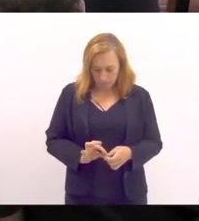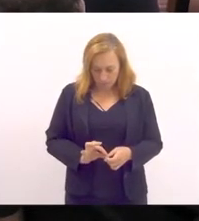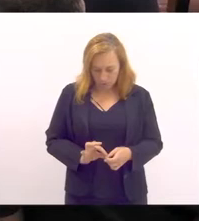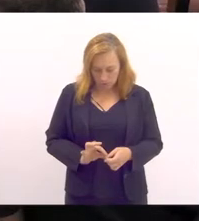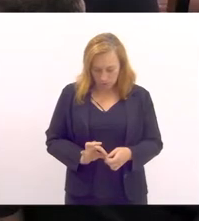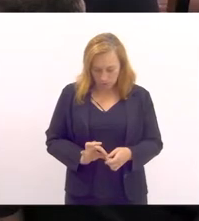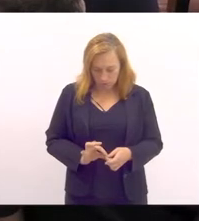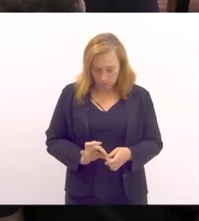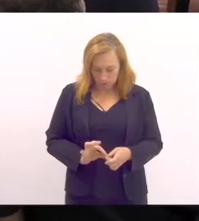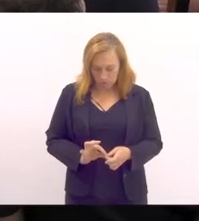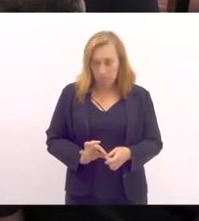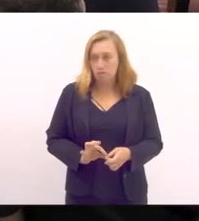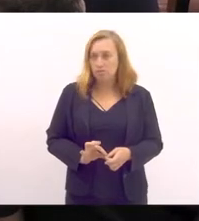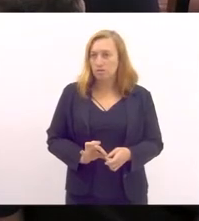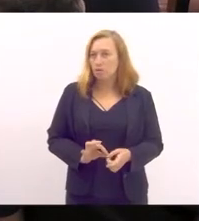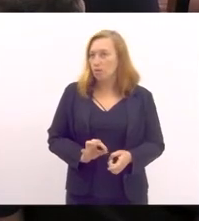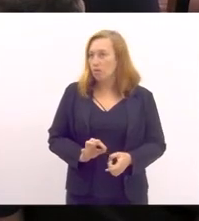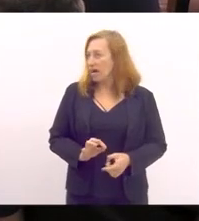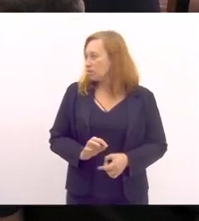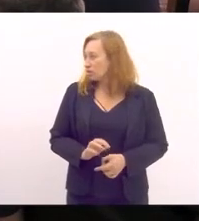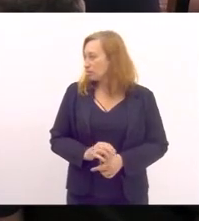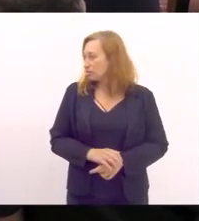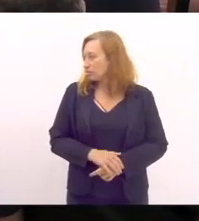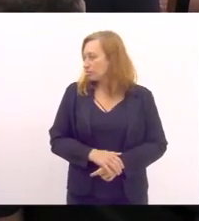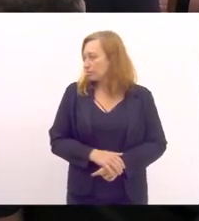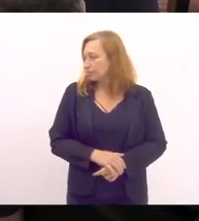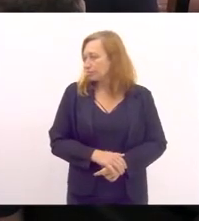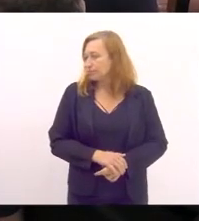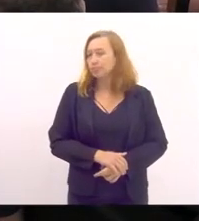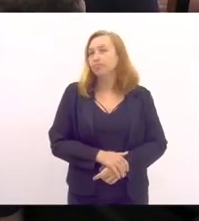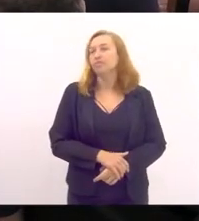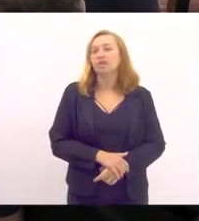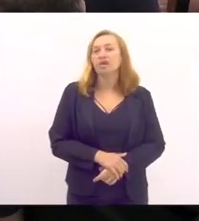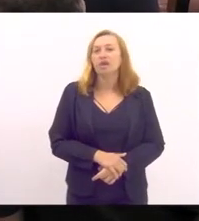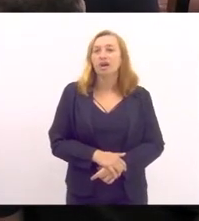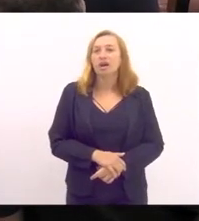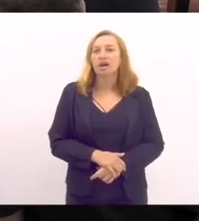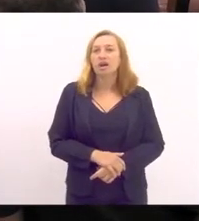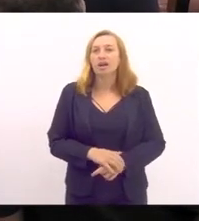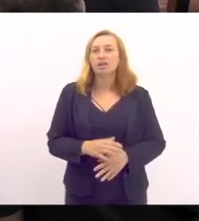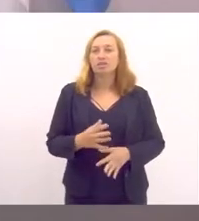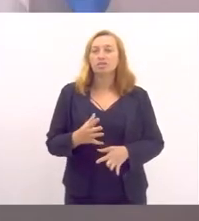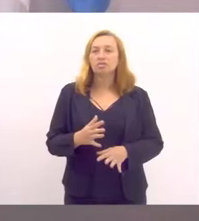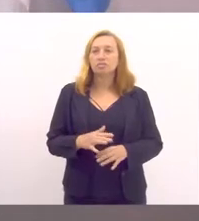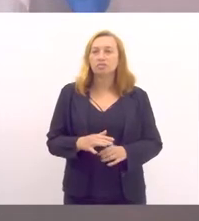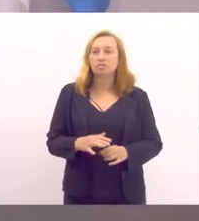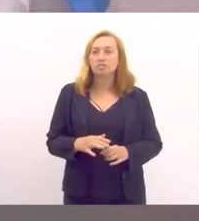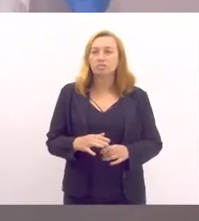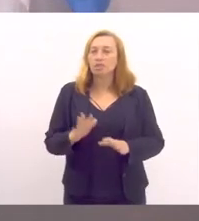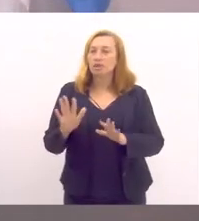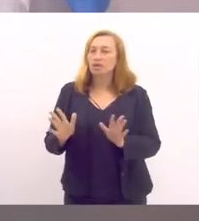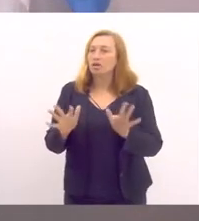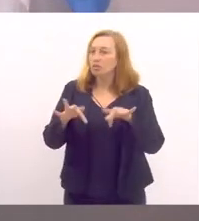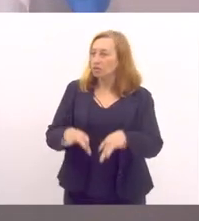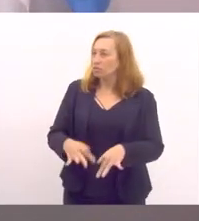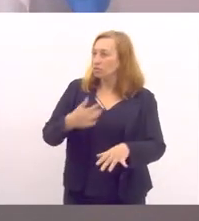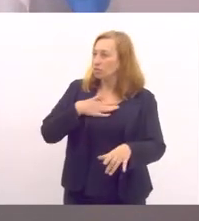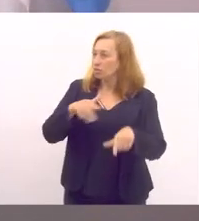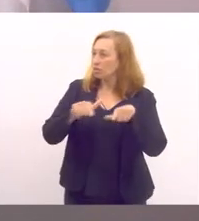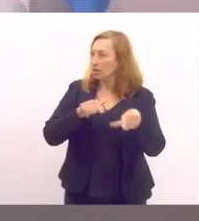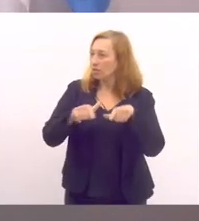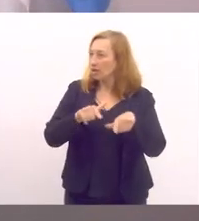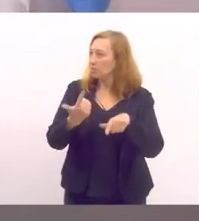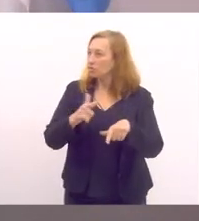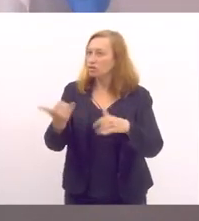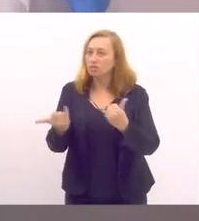Mas, Adriana, é boa a sua fala, porque eu mesmo, como parlamentar, no meu primeiro mandato, eu não tinha essa informação. Então, eu não sabia que